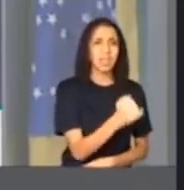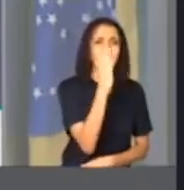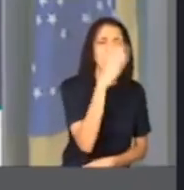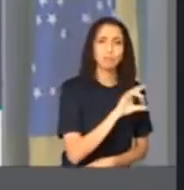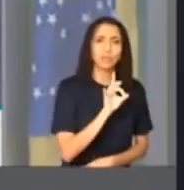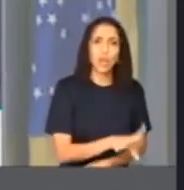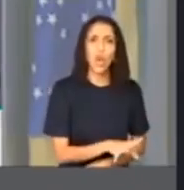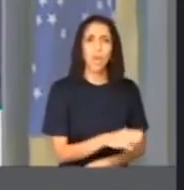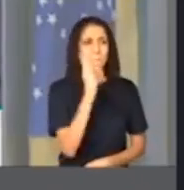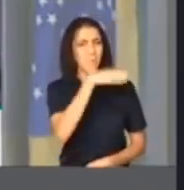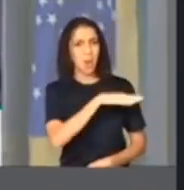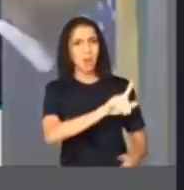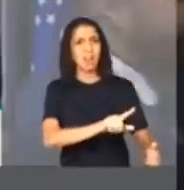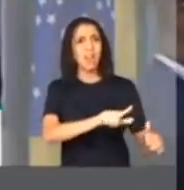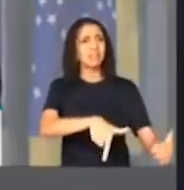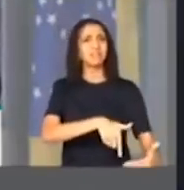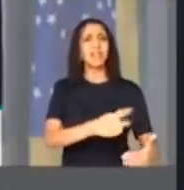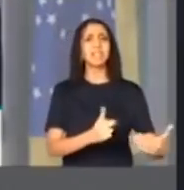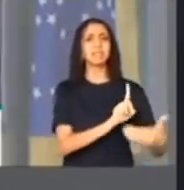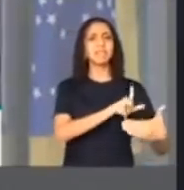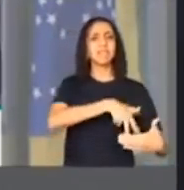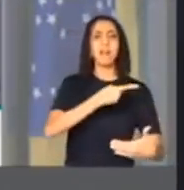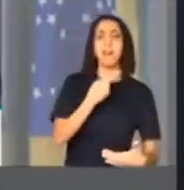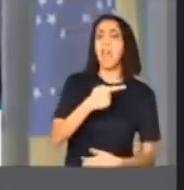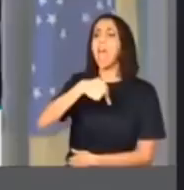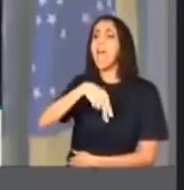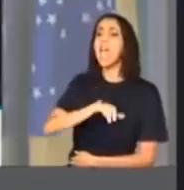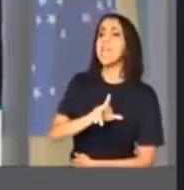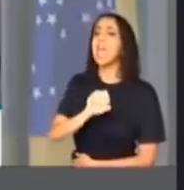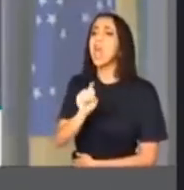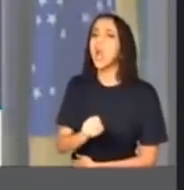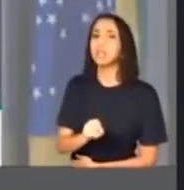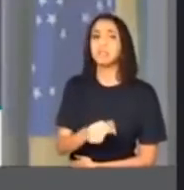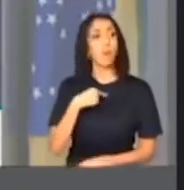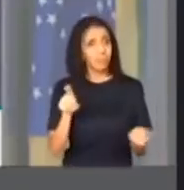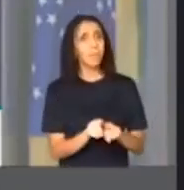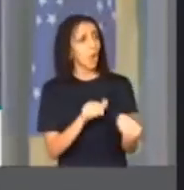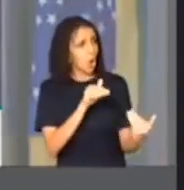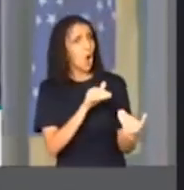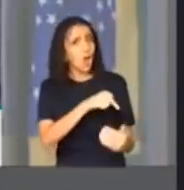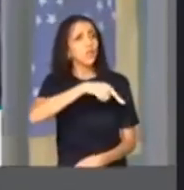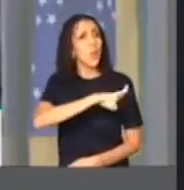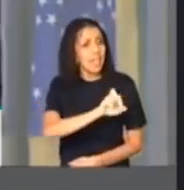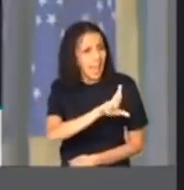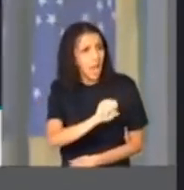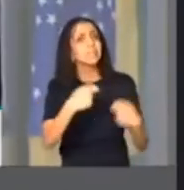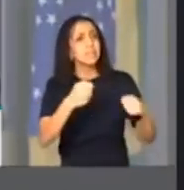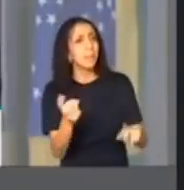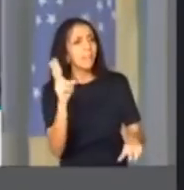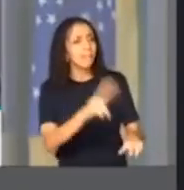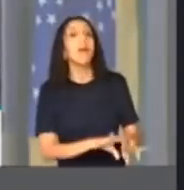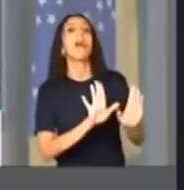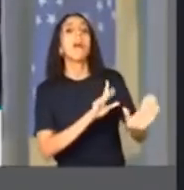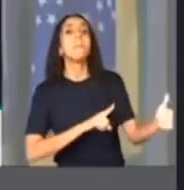Sórdidos, sobem aqui para falar do Queiroz. Eu também quero o Queiroz preso. E aí? Agora minha pergunta é,